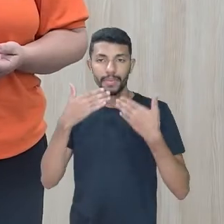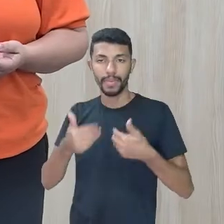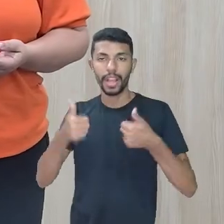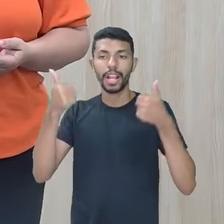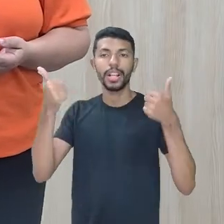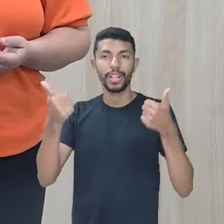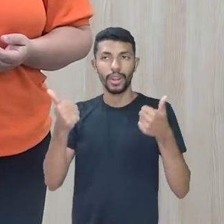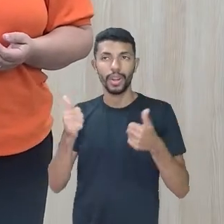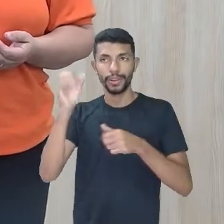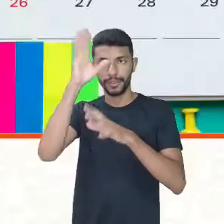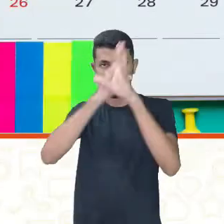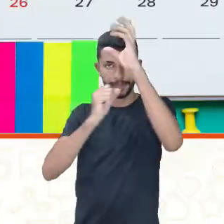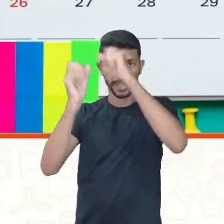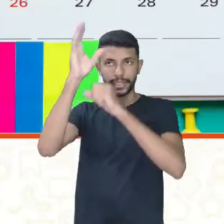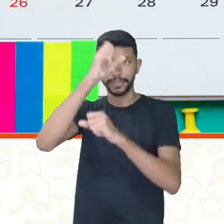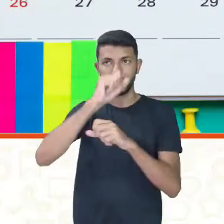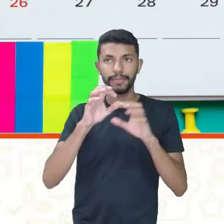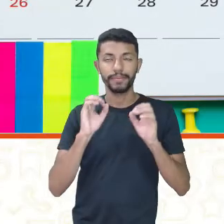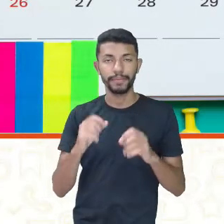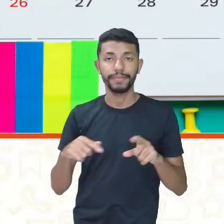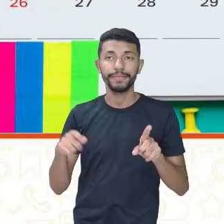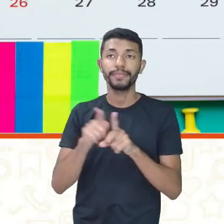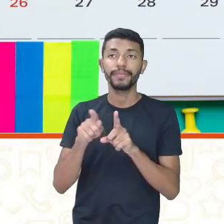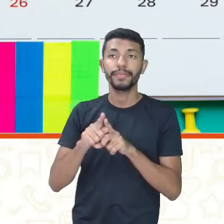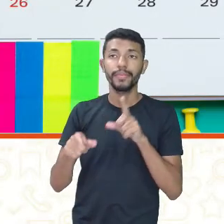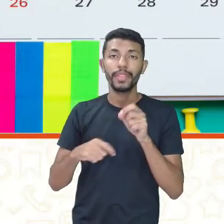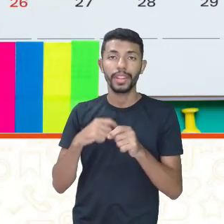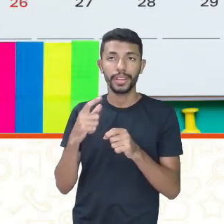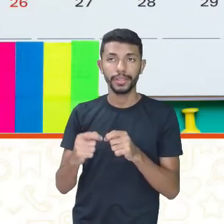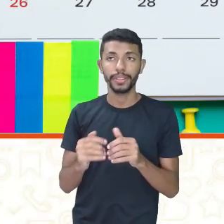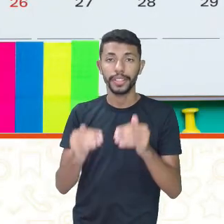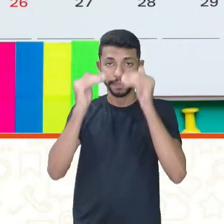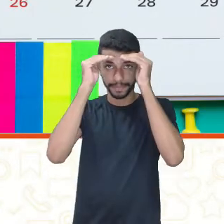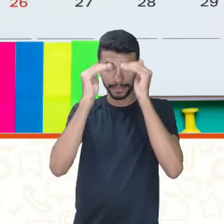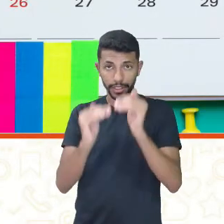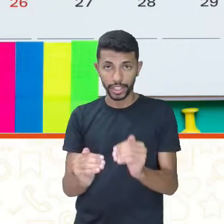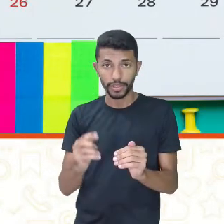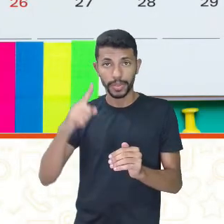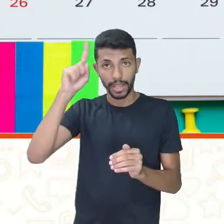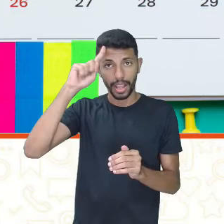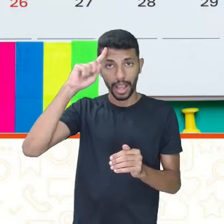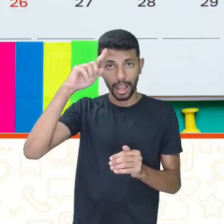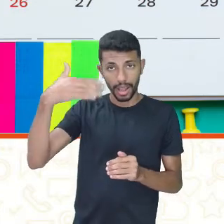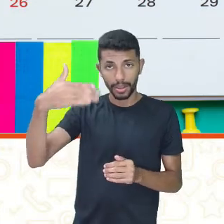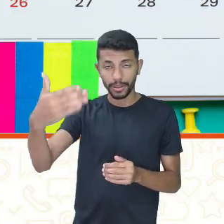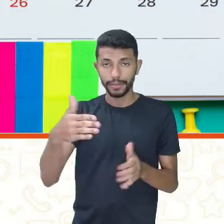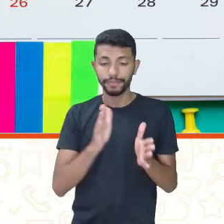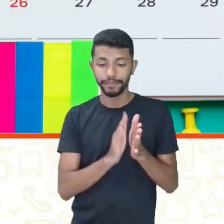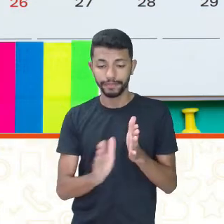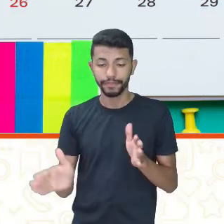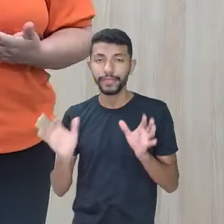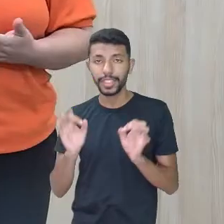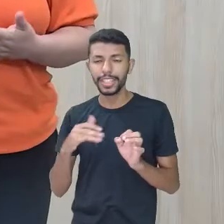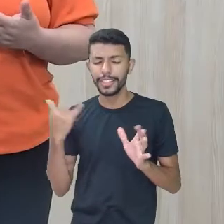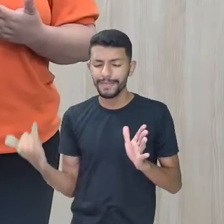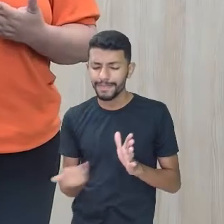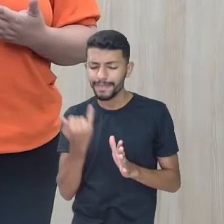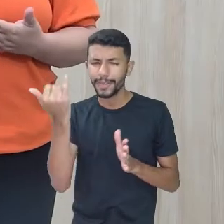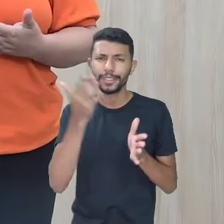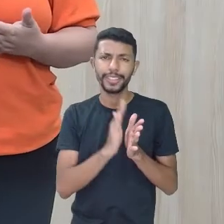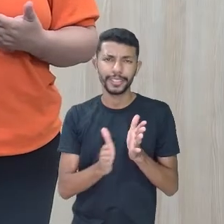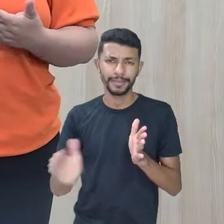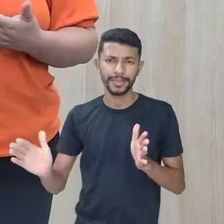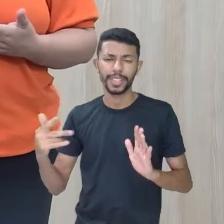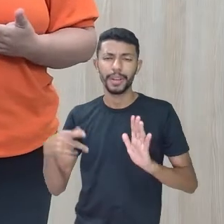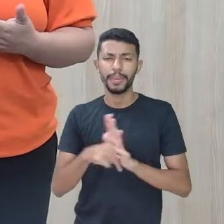aprendizagem. Bom, outra dica, siga as rotinas. Nada mais importante do que a